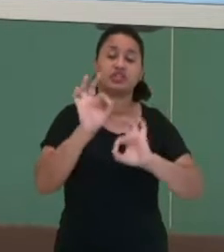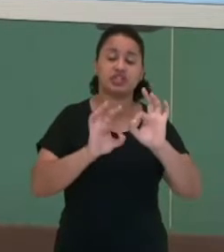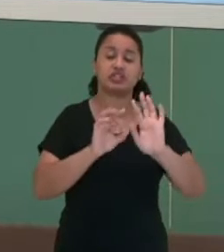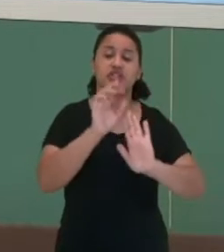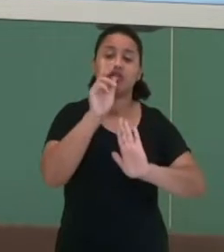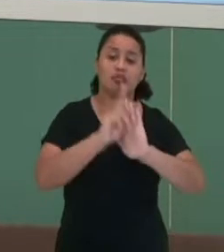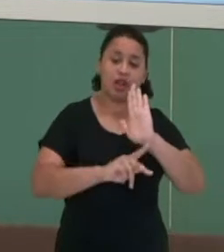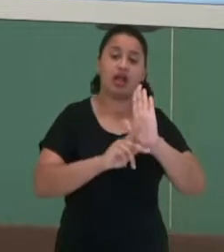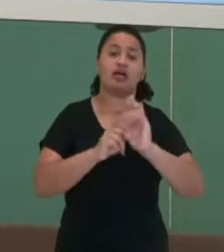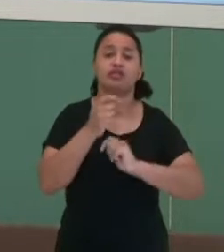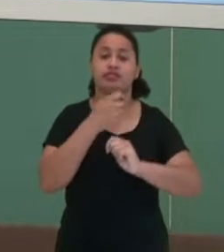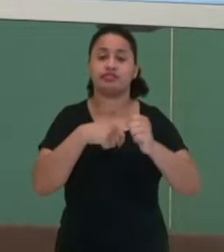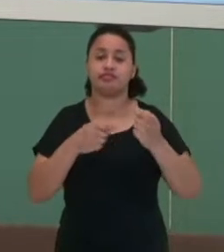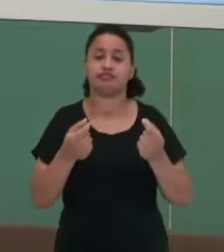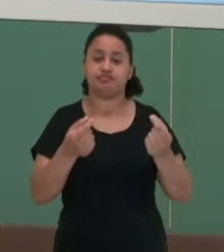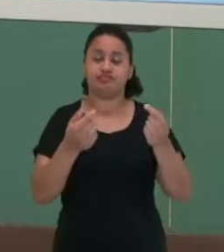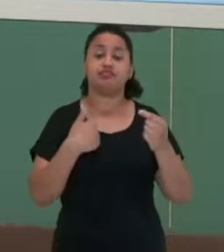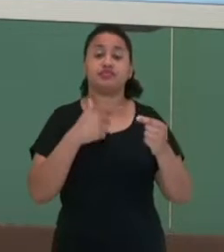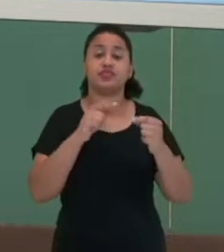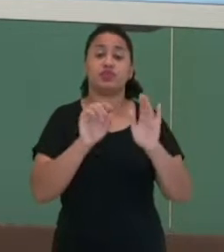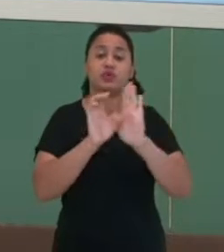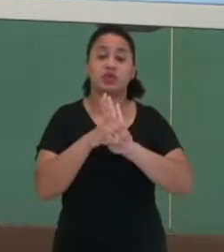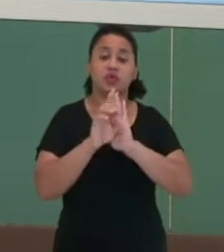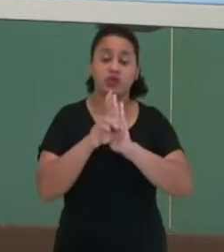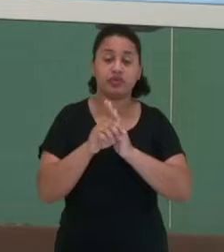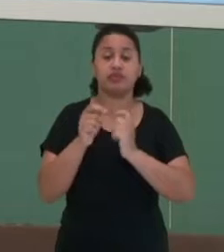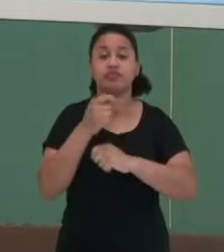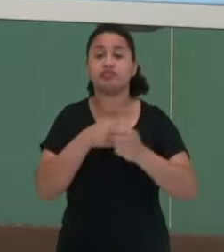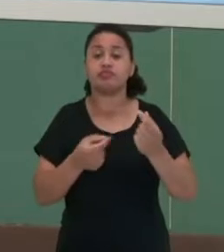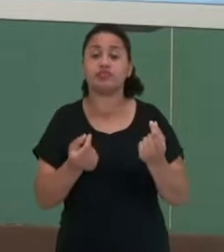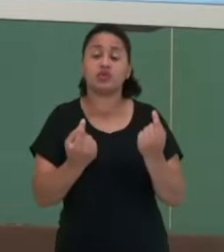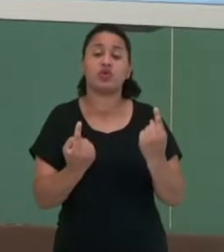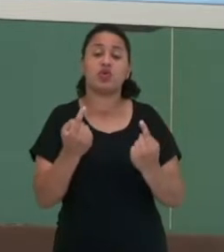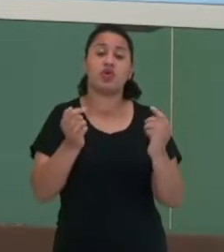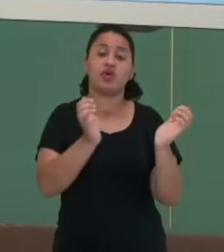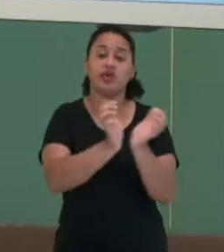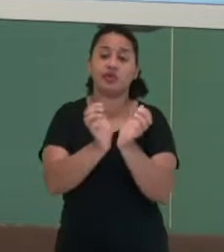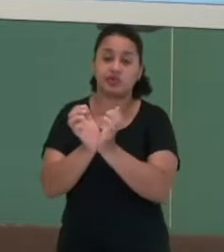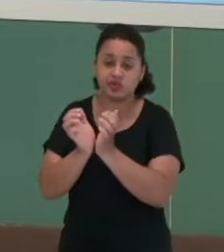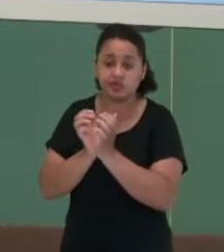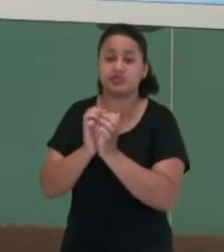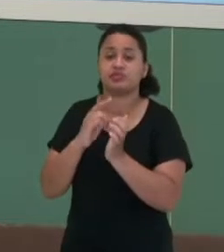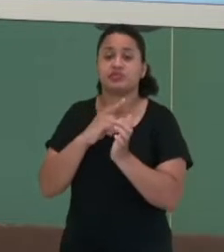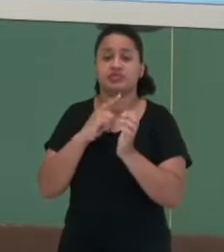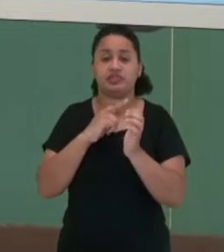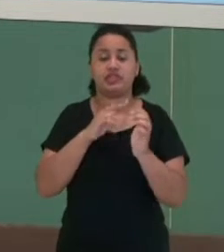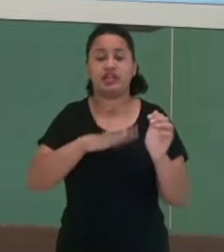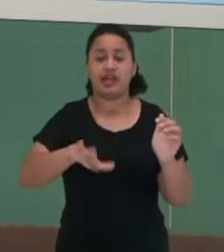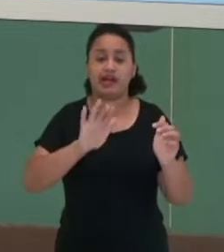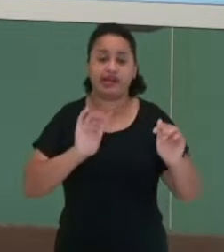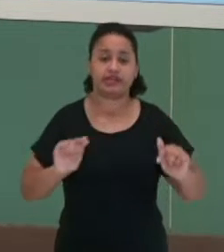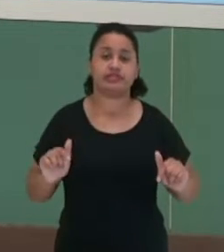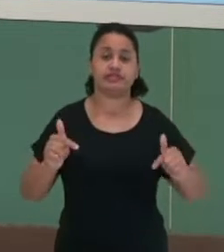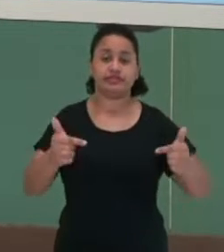ou seja, o conceito do negócio, qual a equipe que ele vai trabalhar, o mercado de atuação,